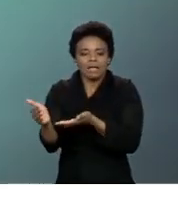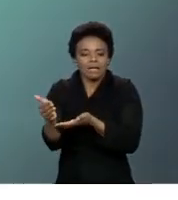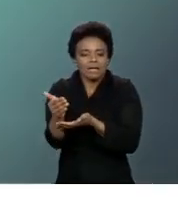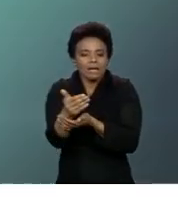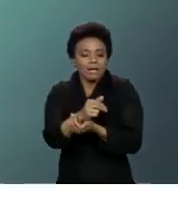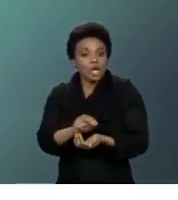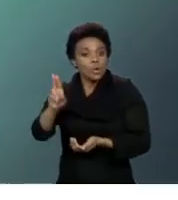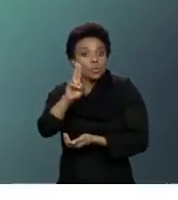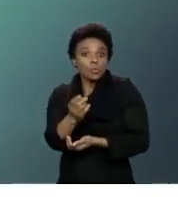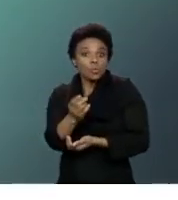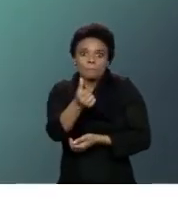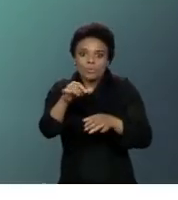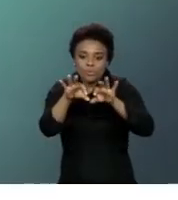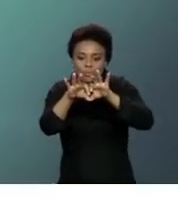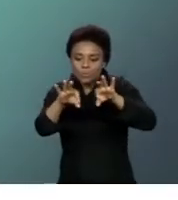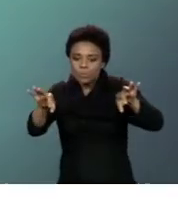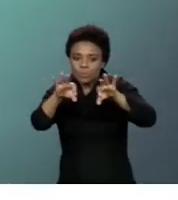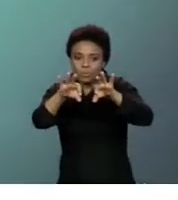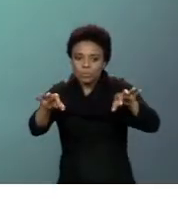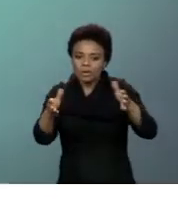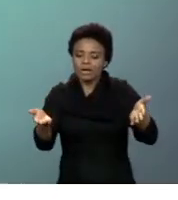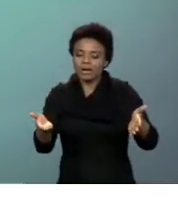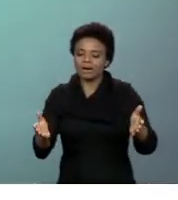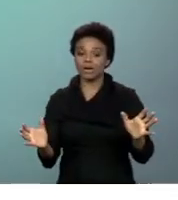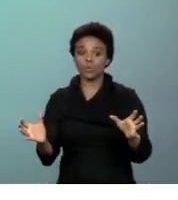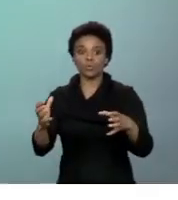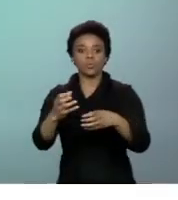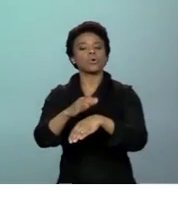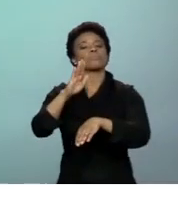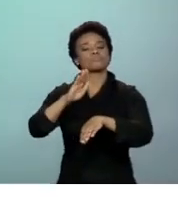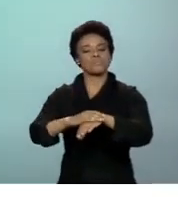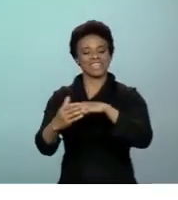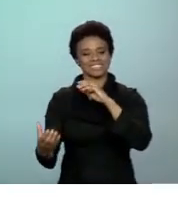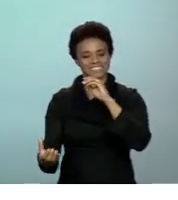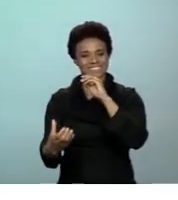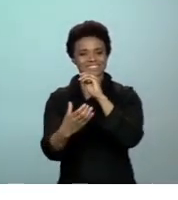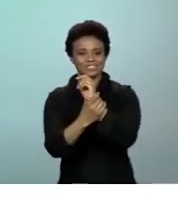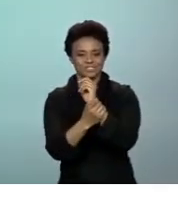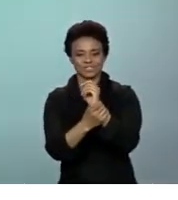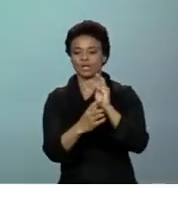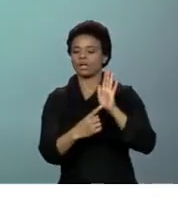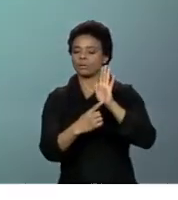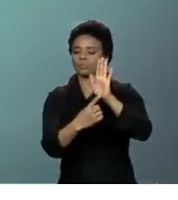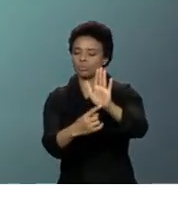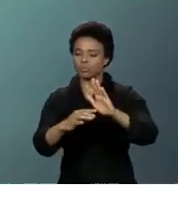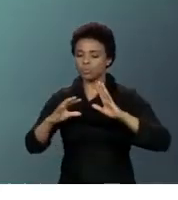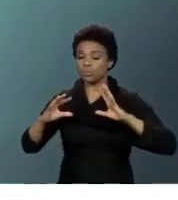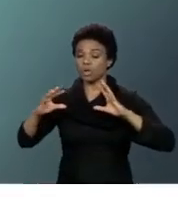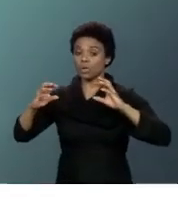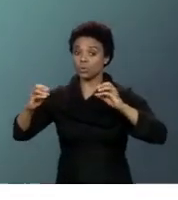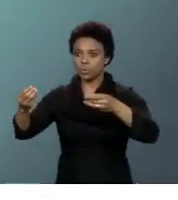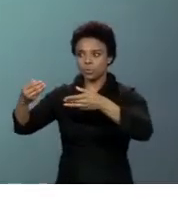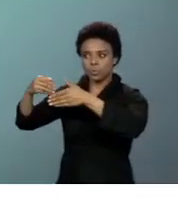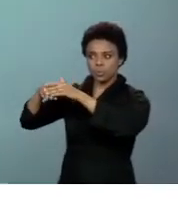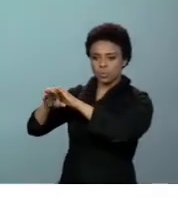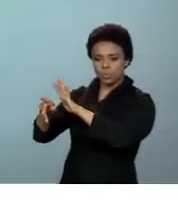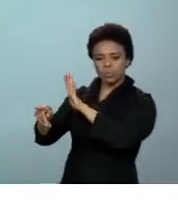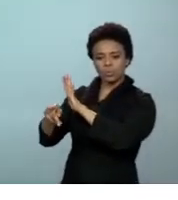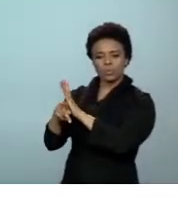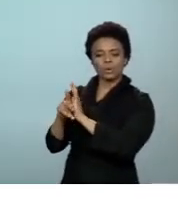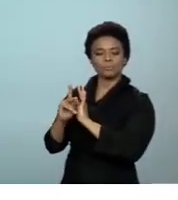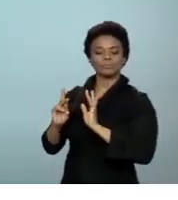pouca tubulação, e o concentrado é o mais seguro, porque apresenta os registros de operação numa área restrita. Já